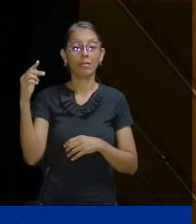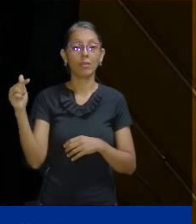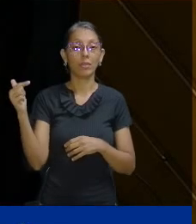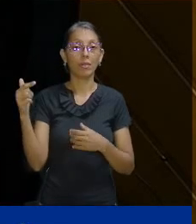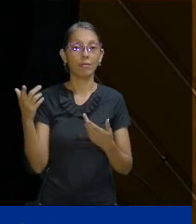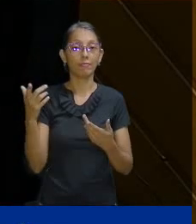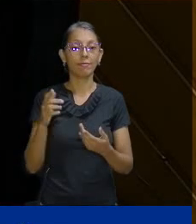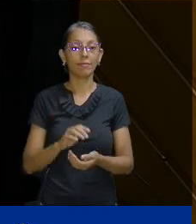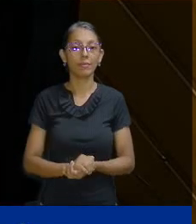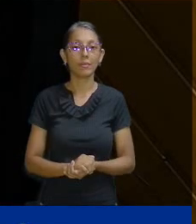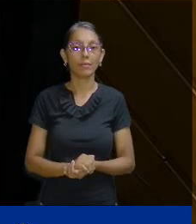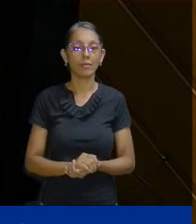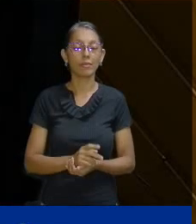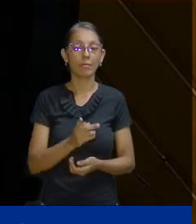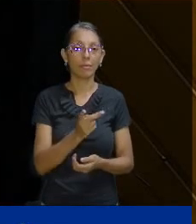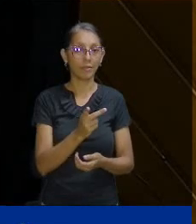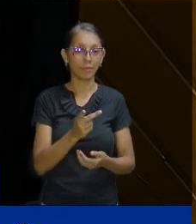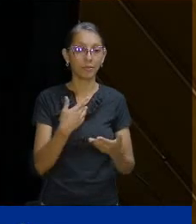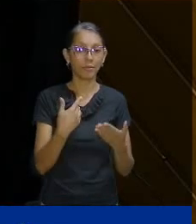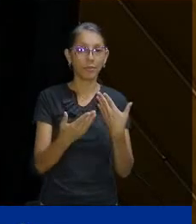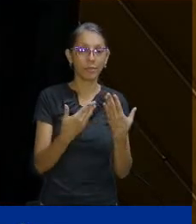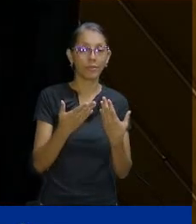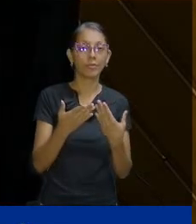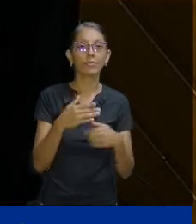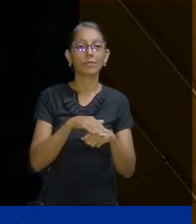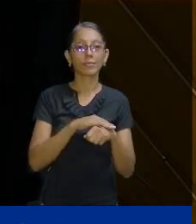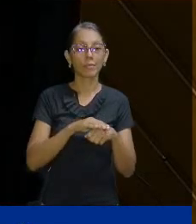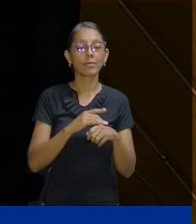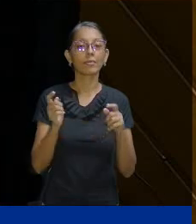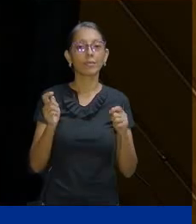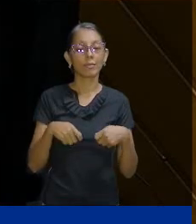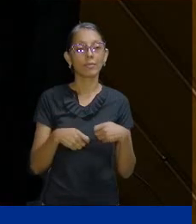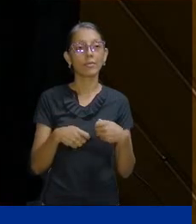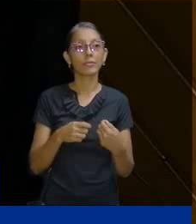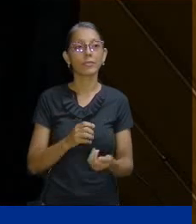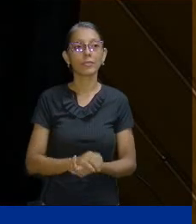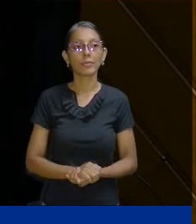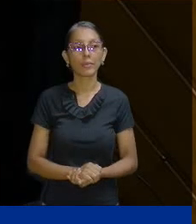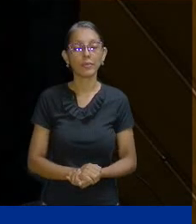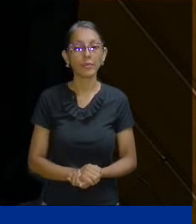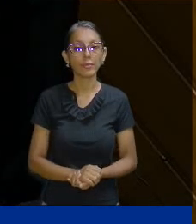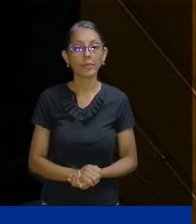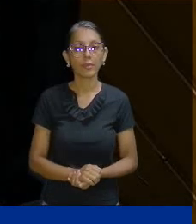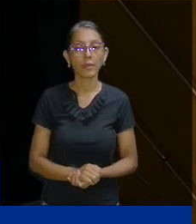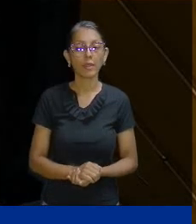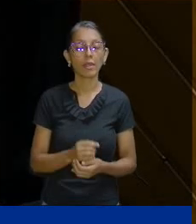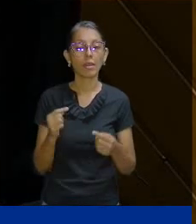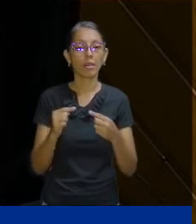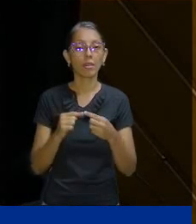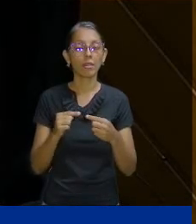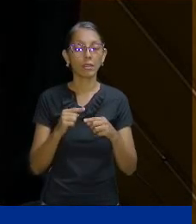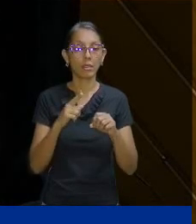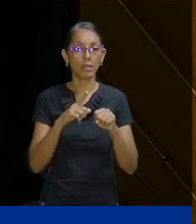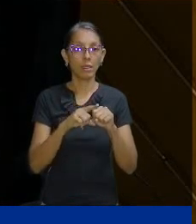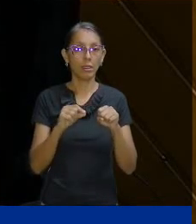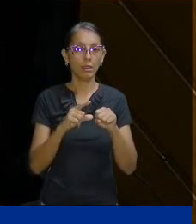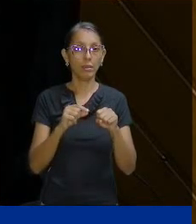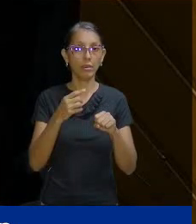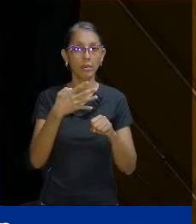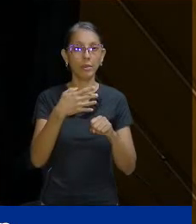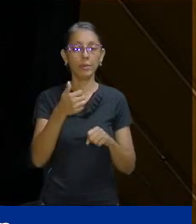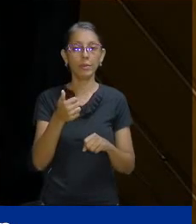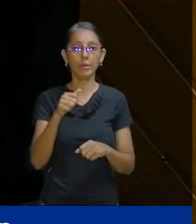concretos e não meras ilações para responsabilizar o investigado. O artigo 41A da Lei das